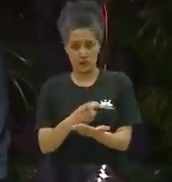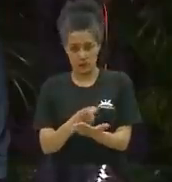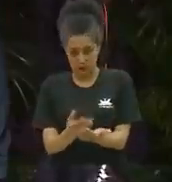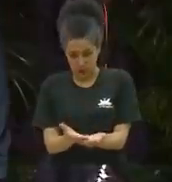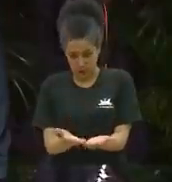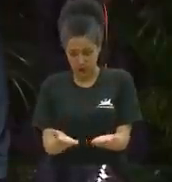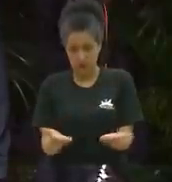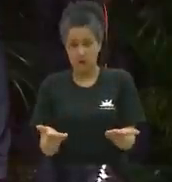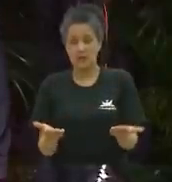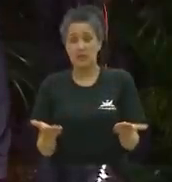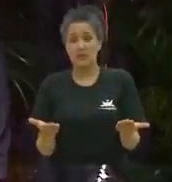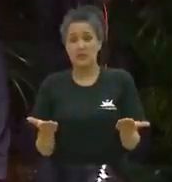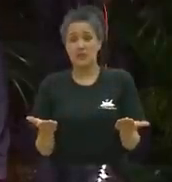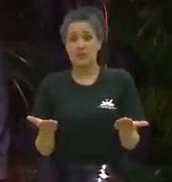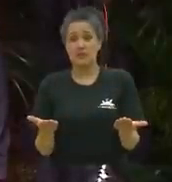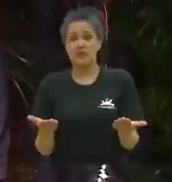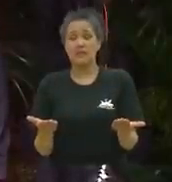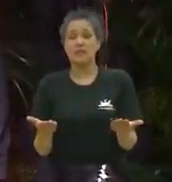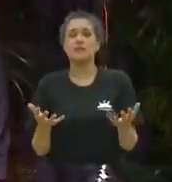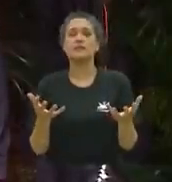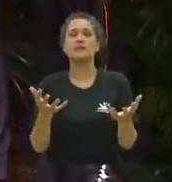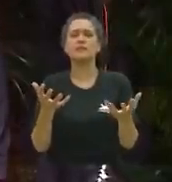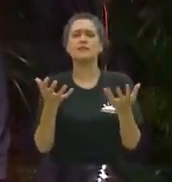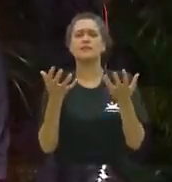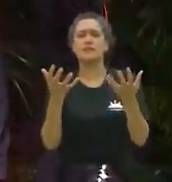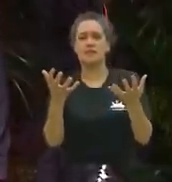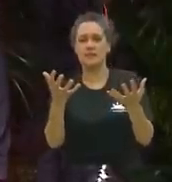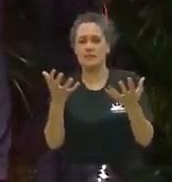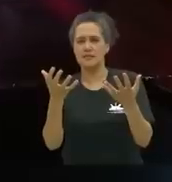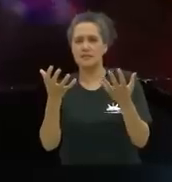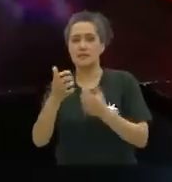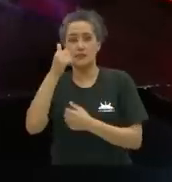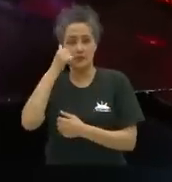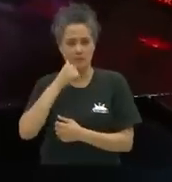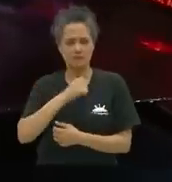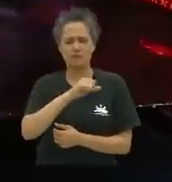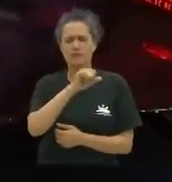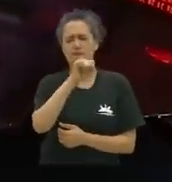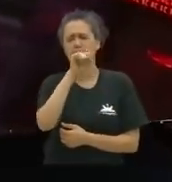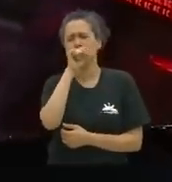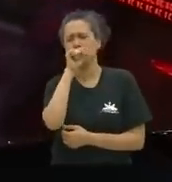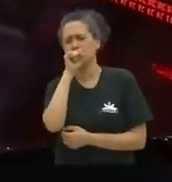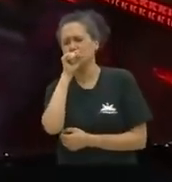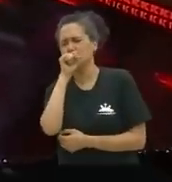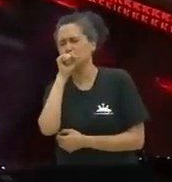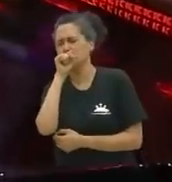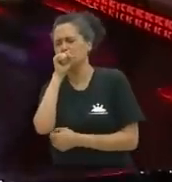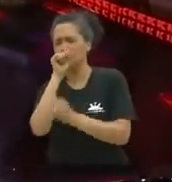Quero adorar as chagas.